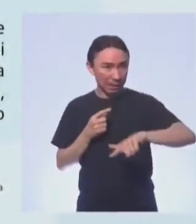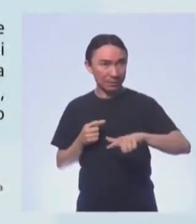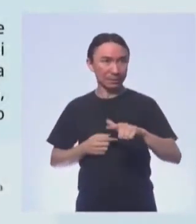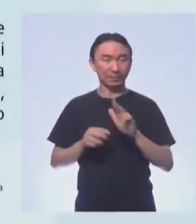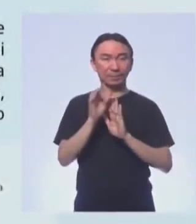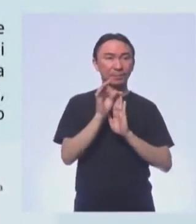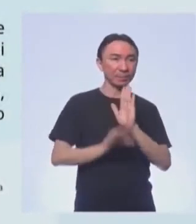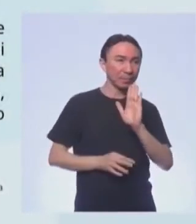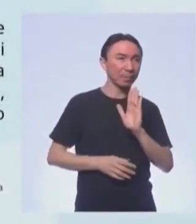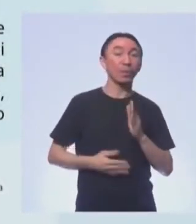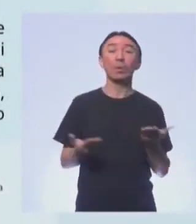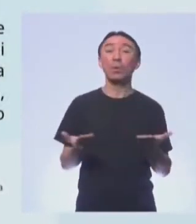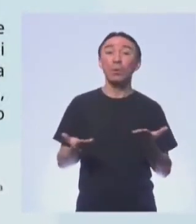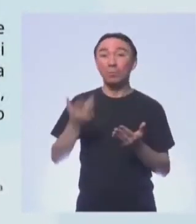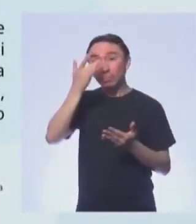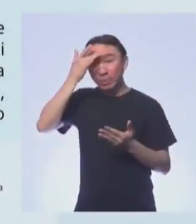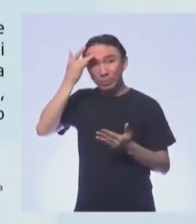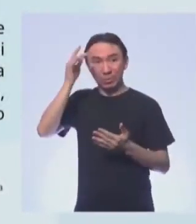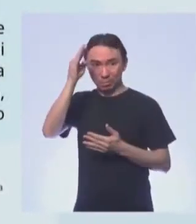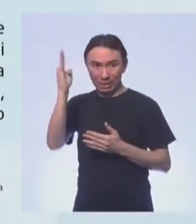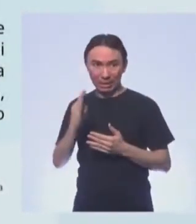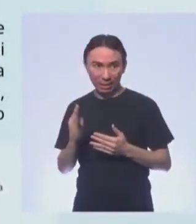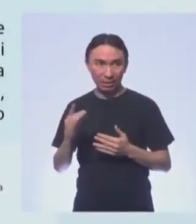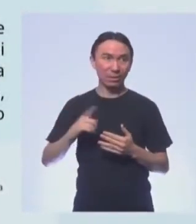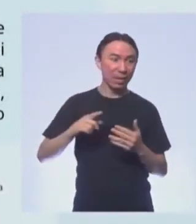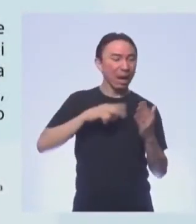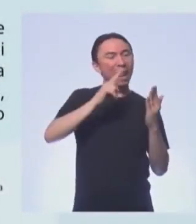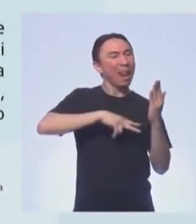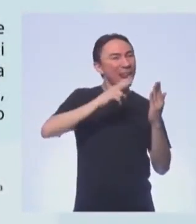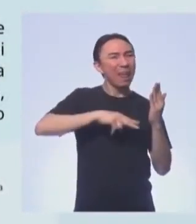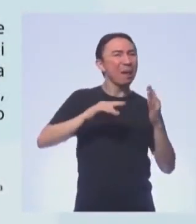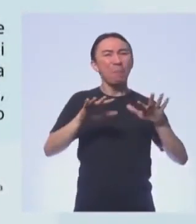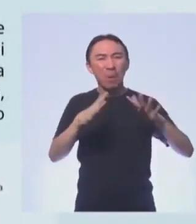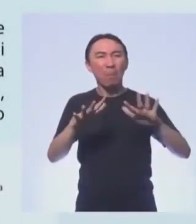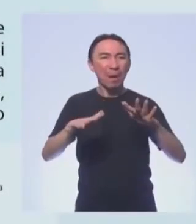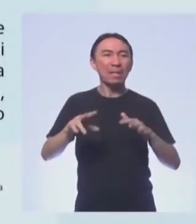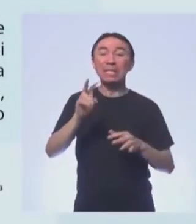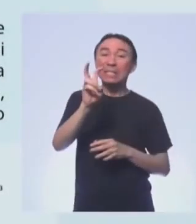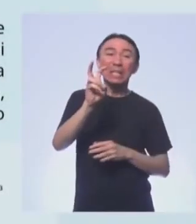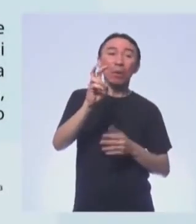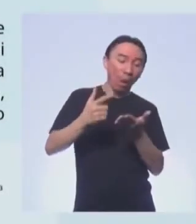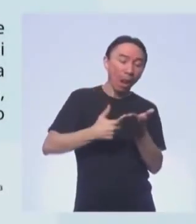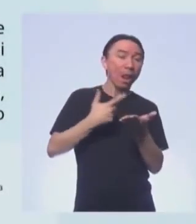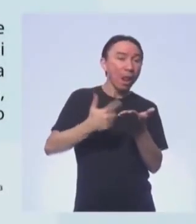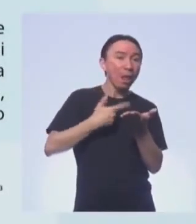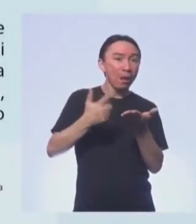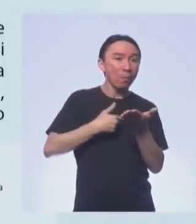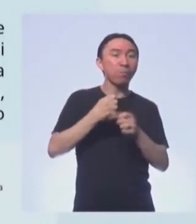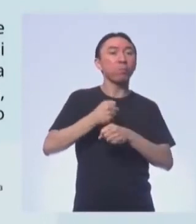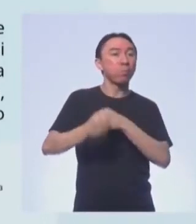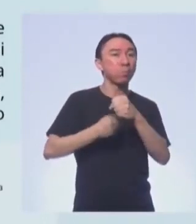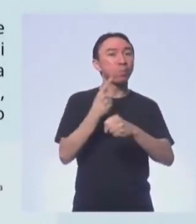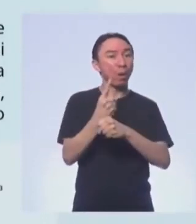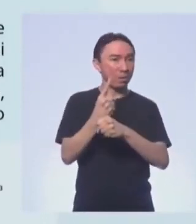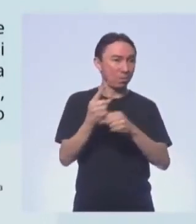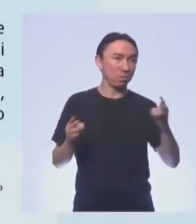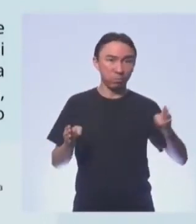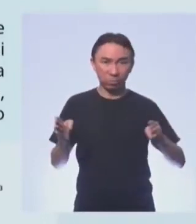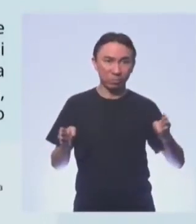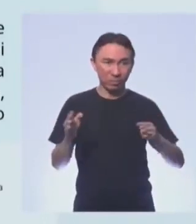brasileiro lê em média 5 livros por ano, sendo aproximadamente 2,4 livros lidos apenas em parte